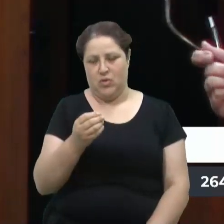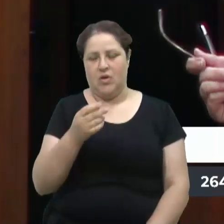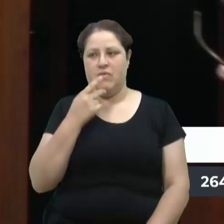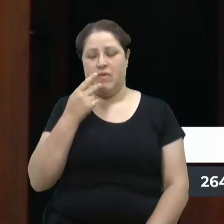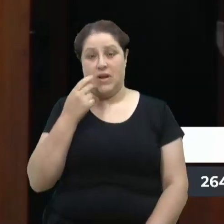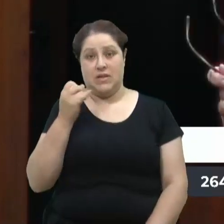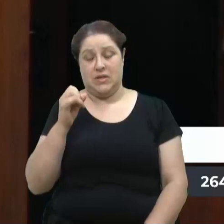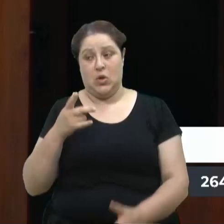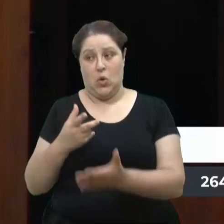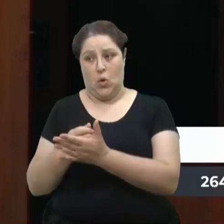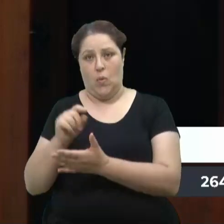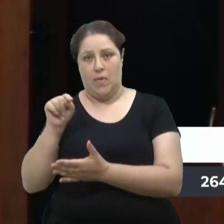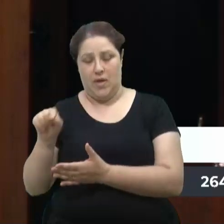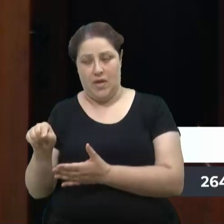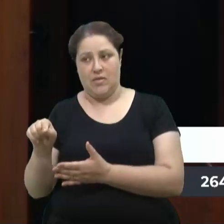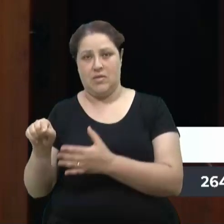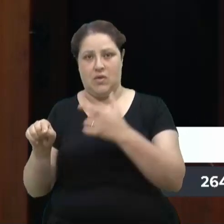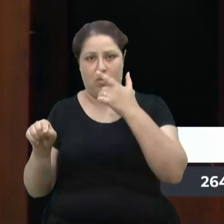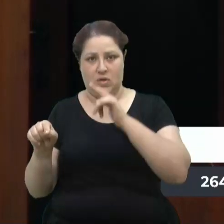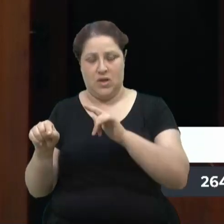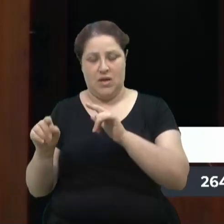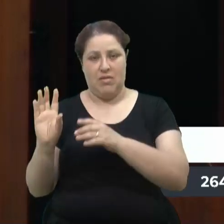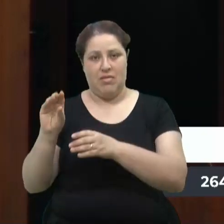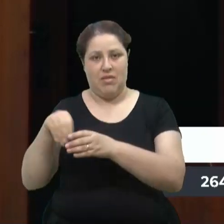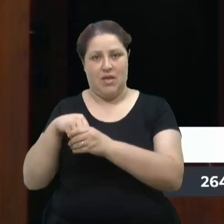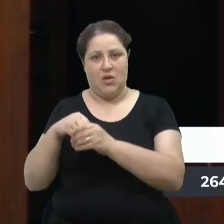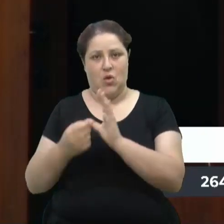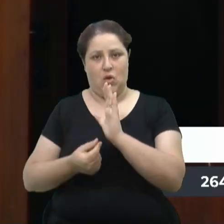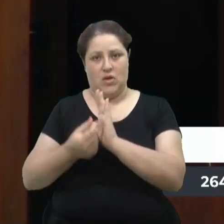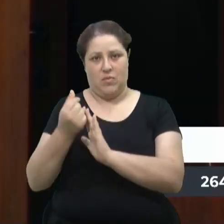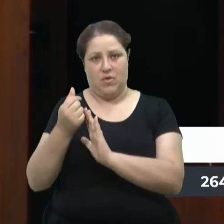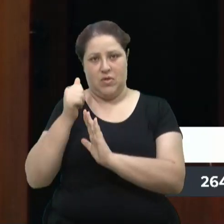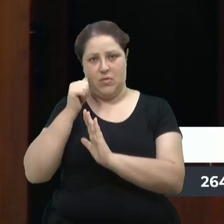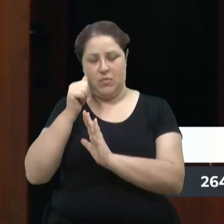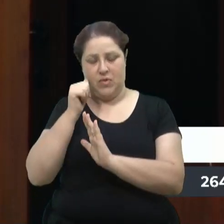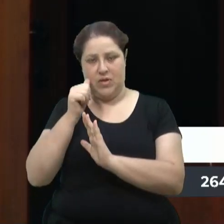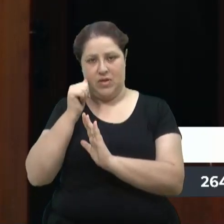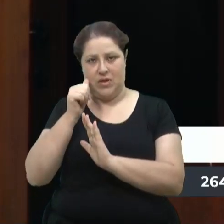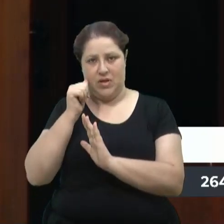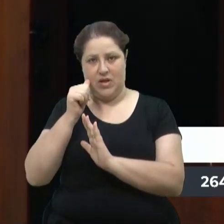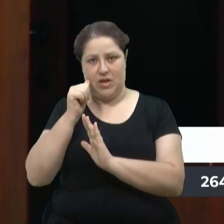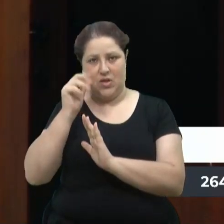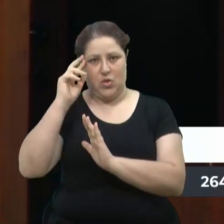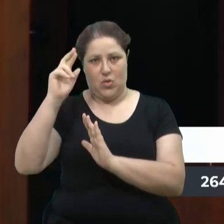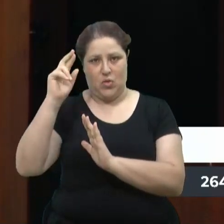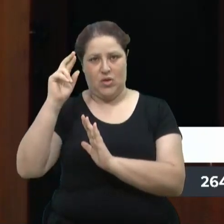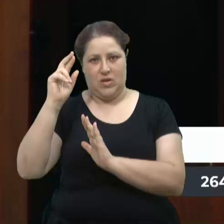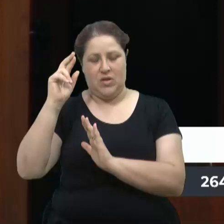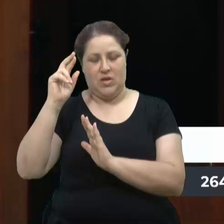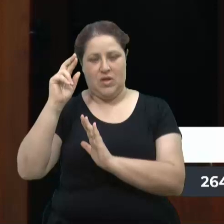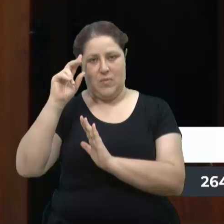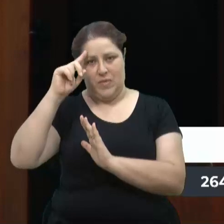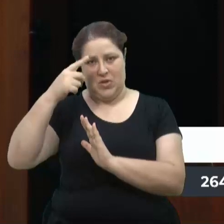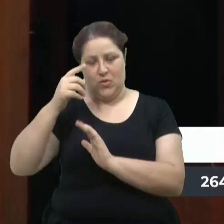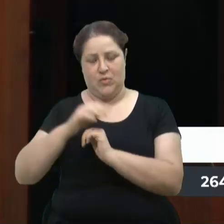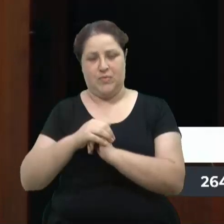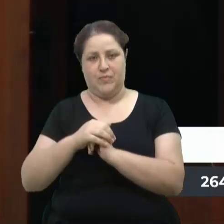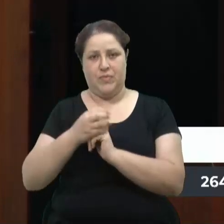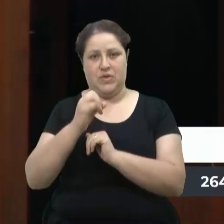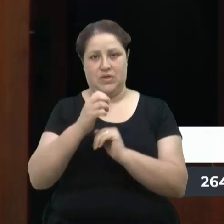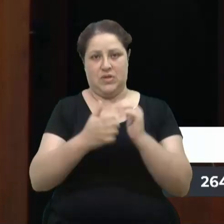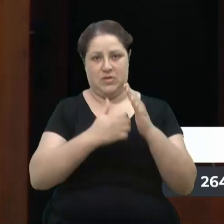secretária, usando a linguagem, do orçamento de Copa e Cozinha, Higiene e Limpeza. Se numa empresa, e essa